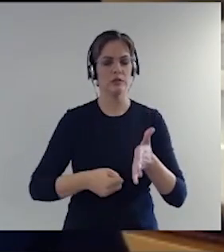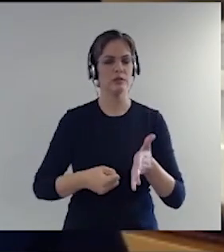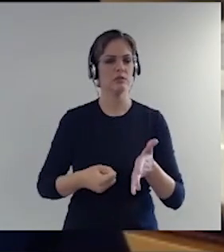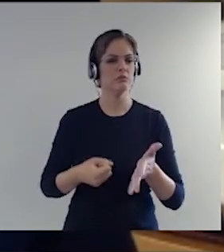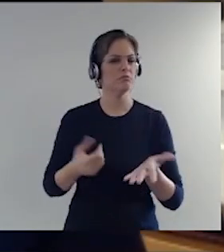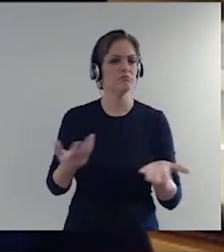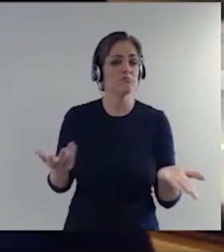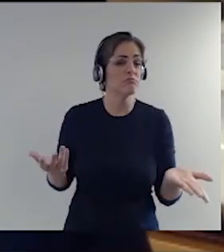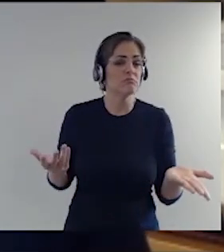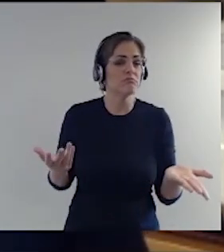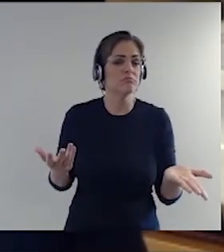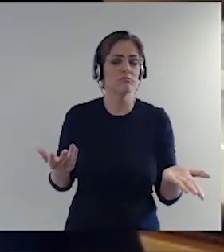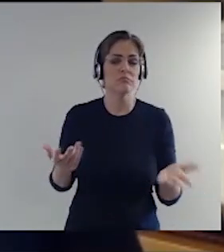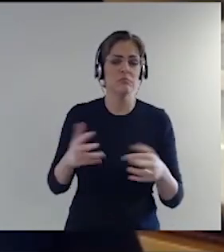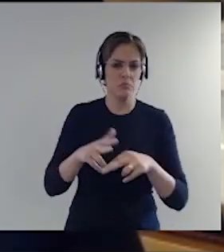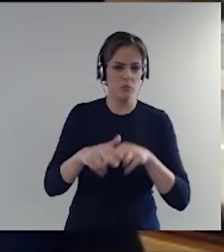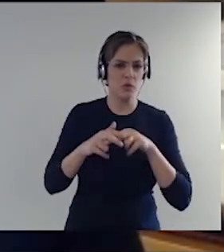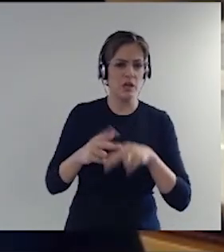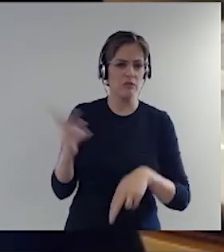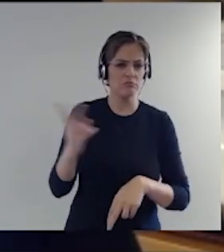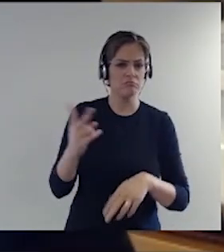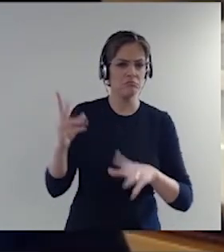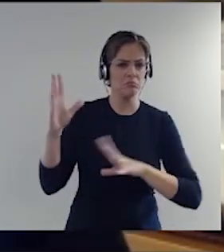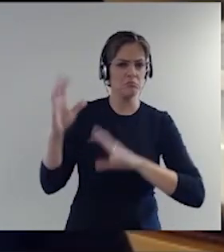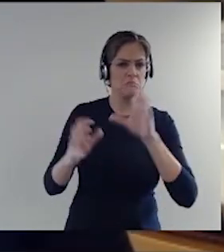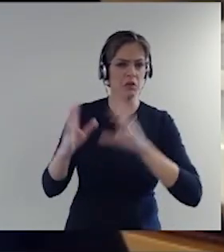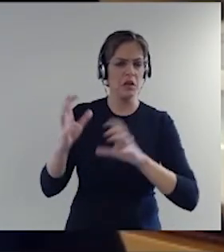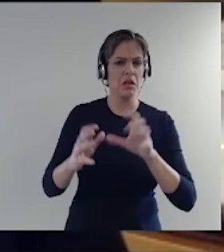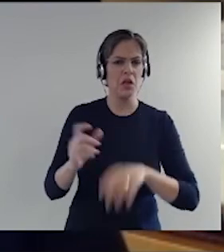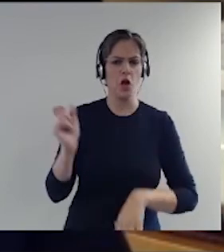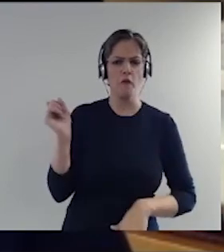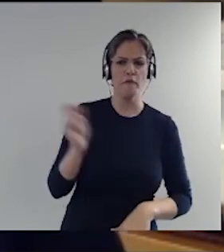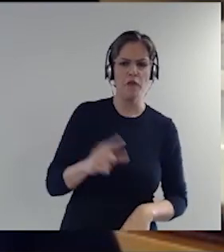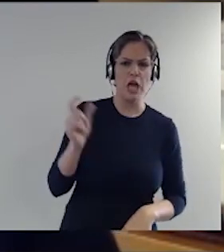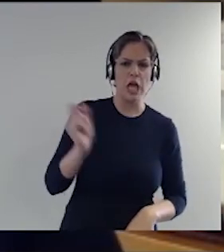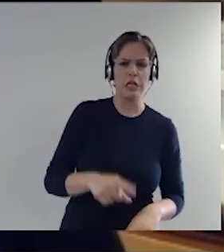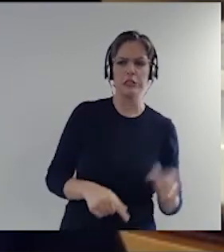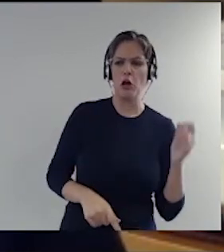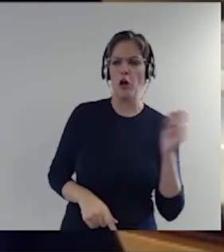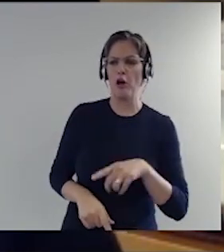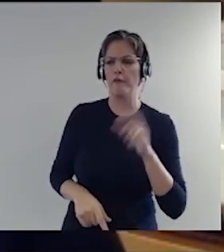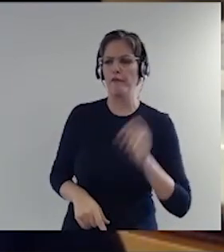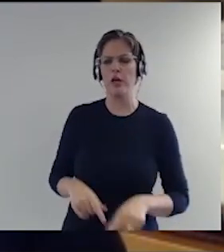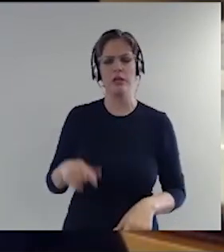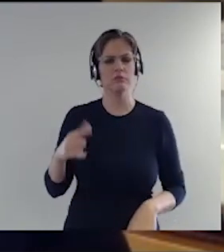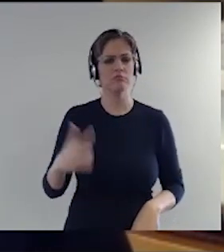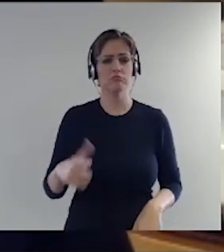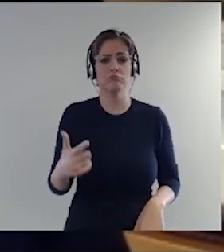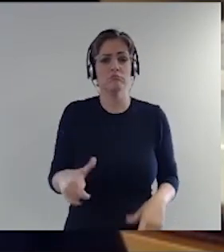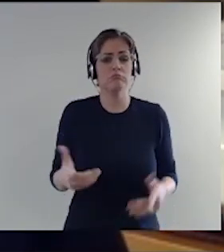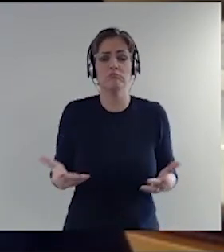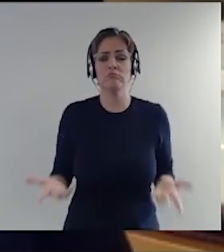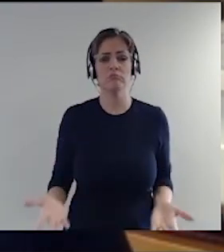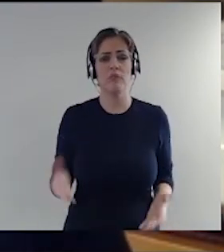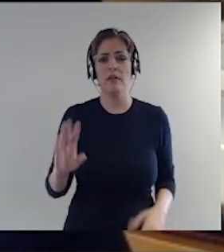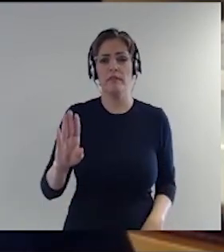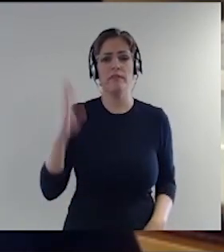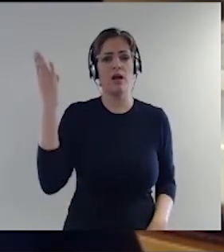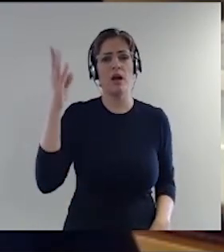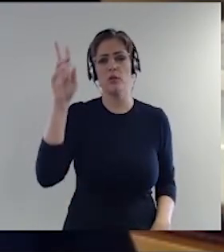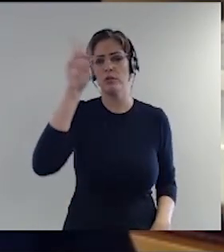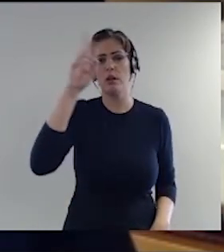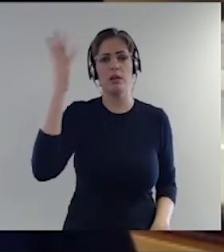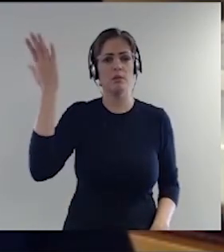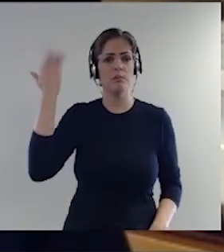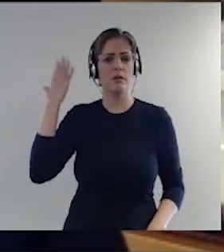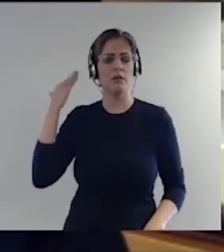dos pais, em nome de uma suposta ofensa sexual inexistente, daquilo que nós chamamos de falsas memórias,